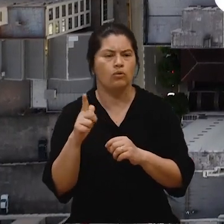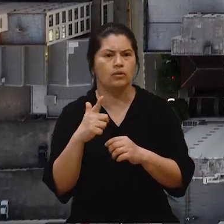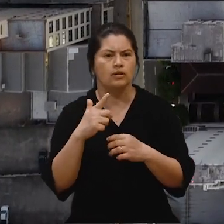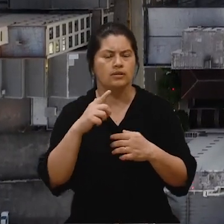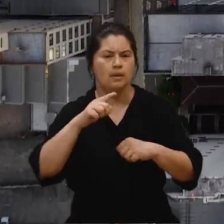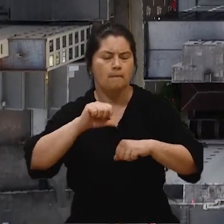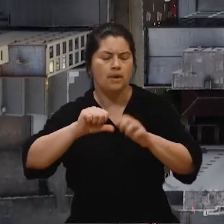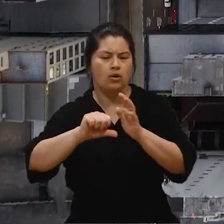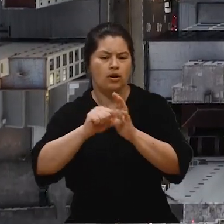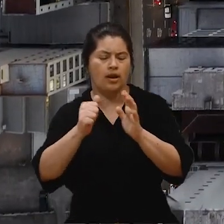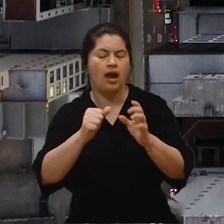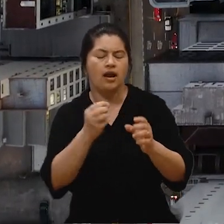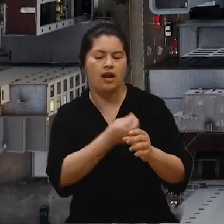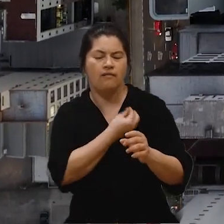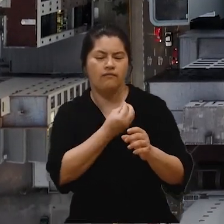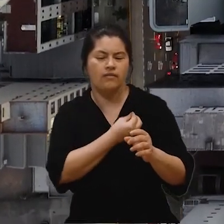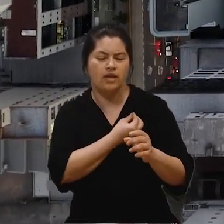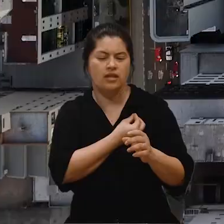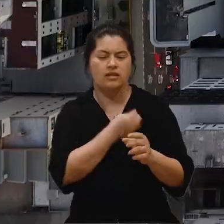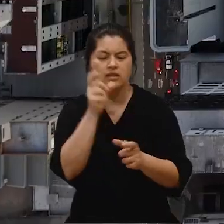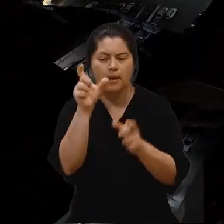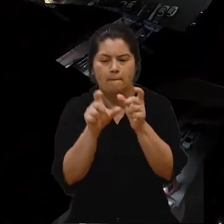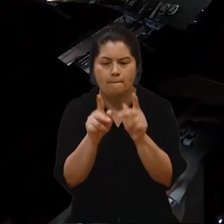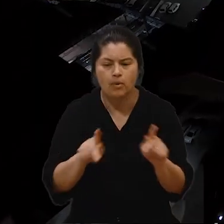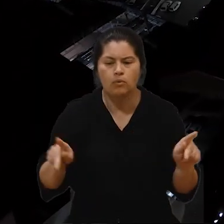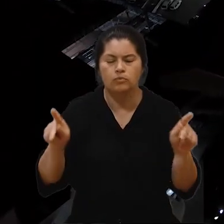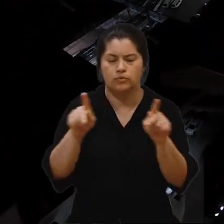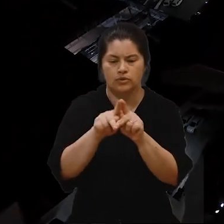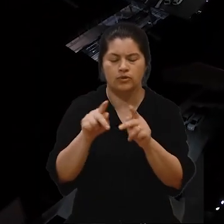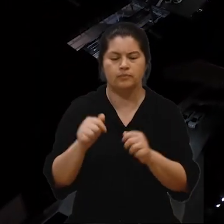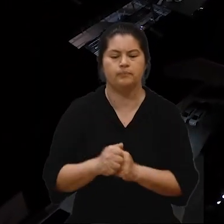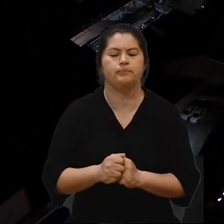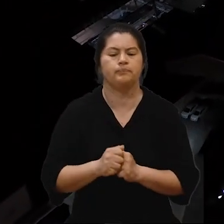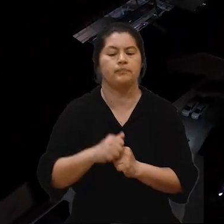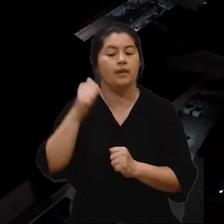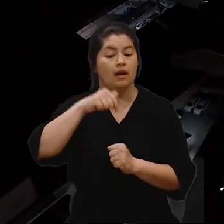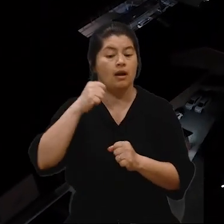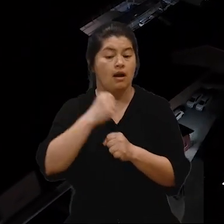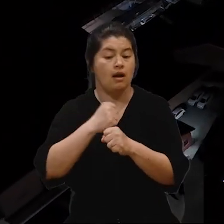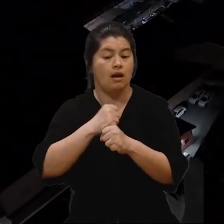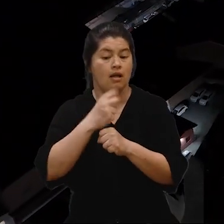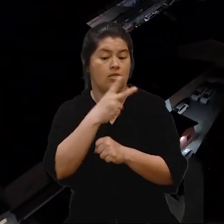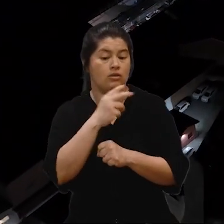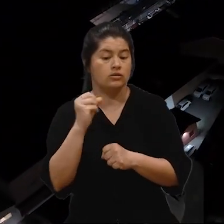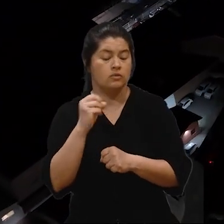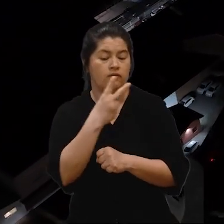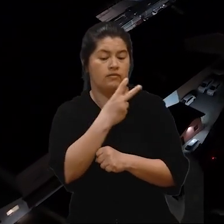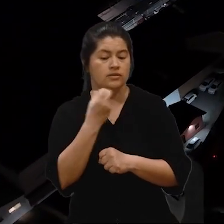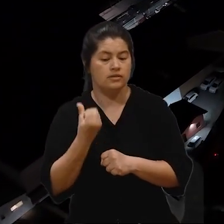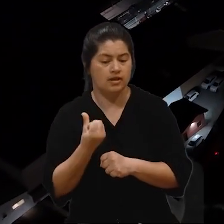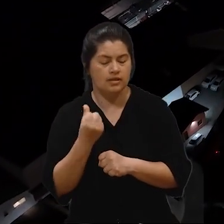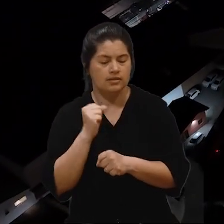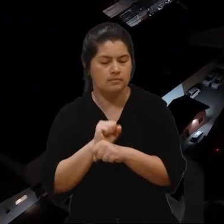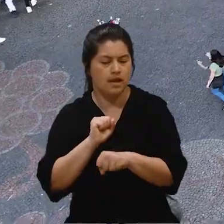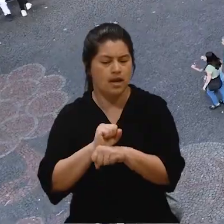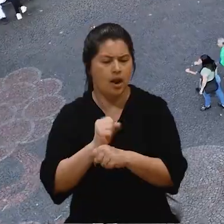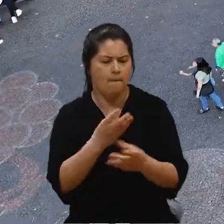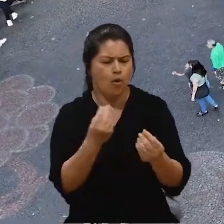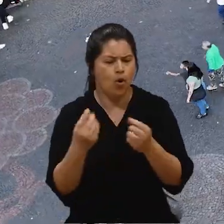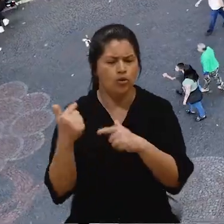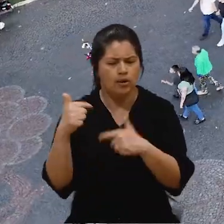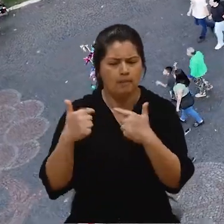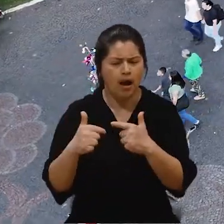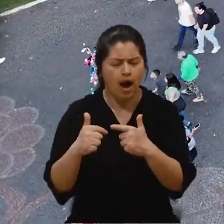nós esperamos muito trabalho árduo em prol da população caxiense, que nós consigamos trazer para o povo